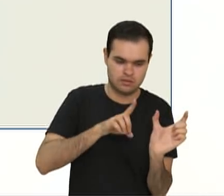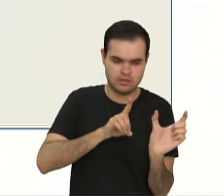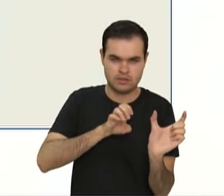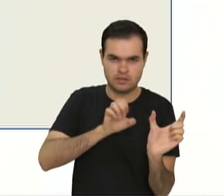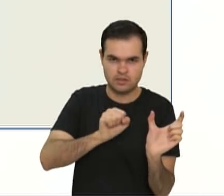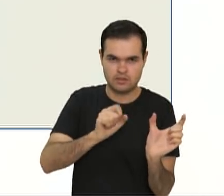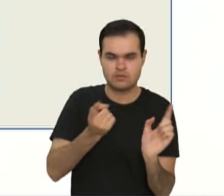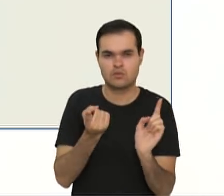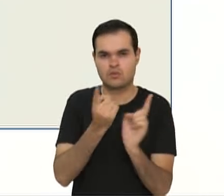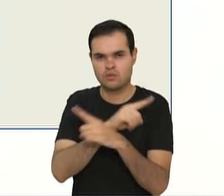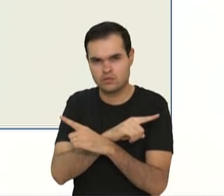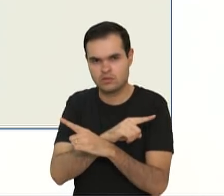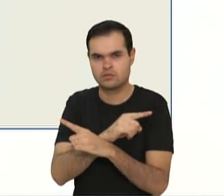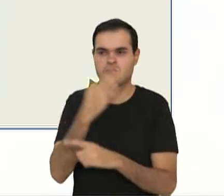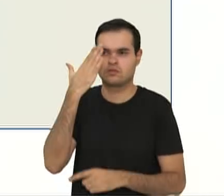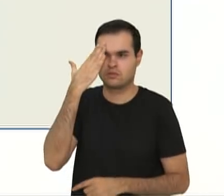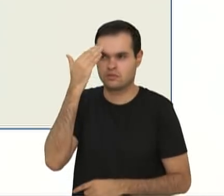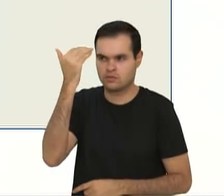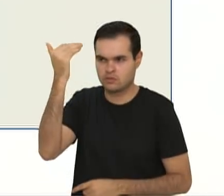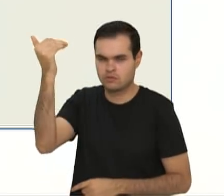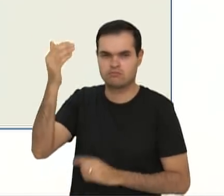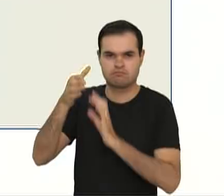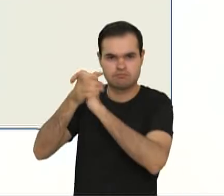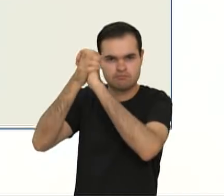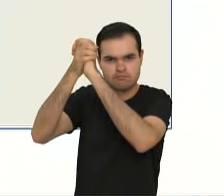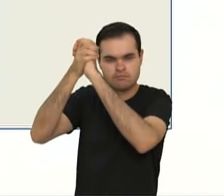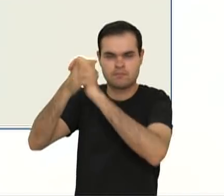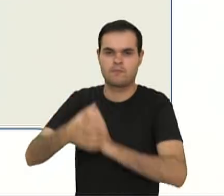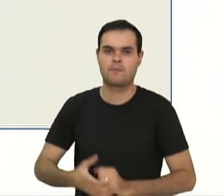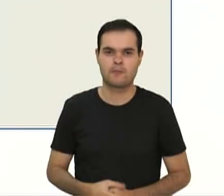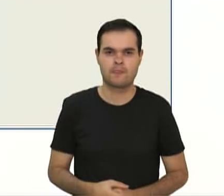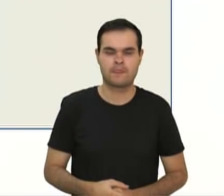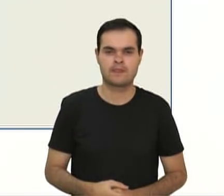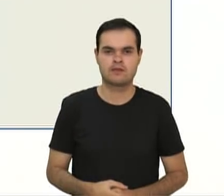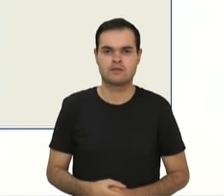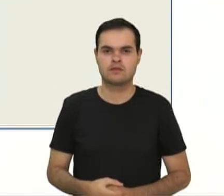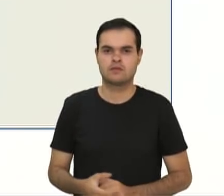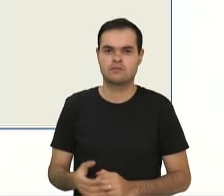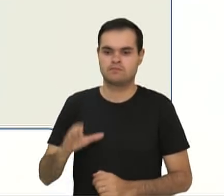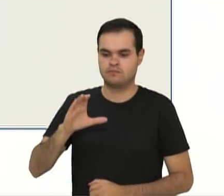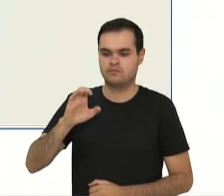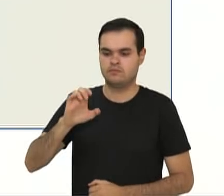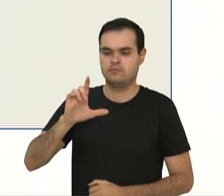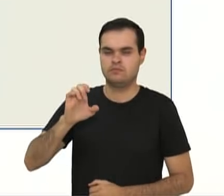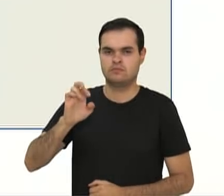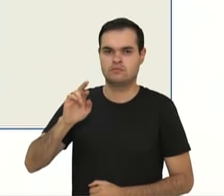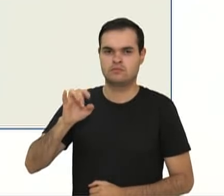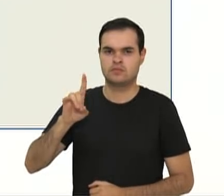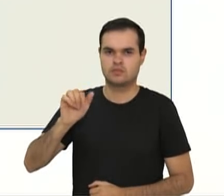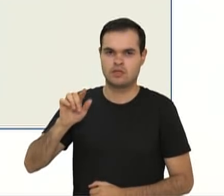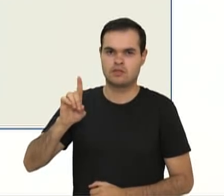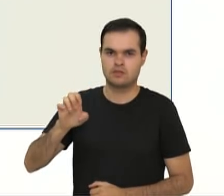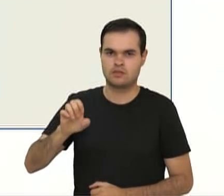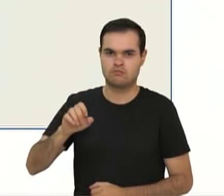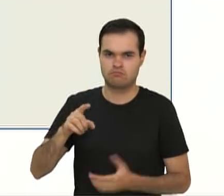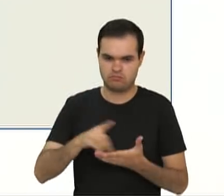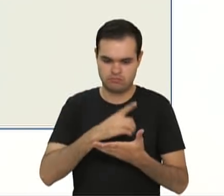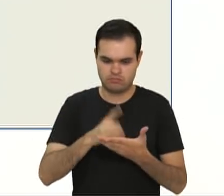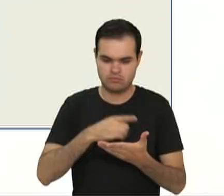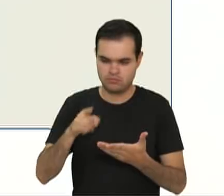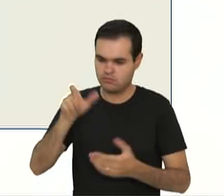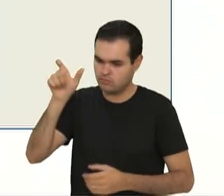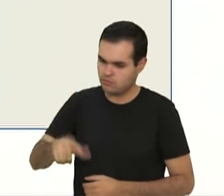da palavra a que se une. Segundo o dicionário, celebridade é aquele que é famoso, festejado,